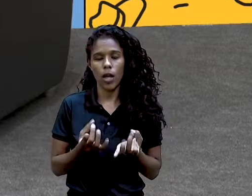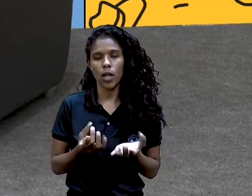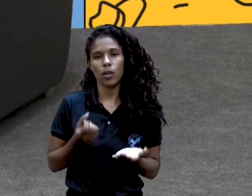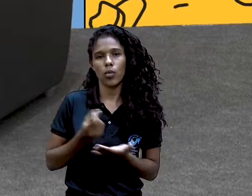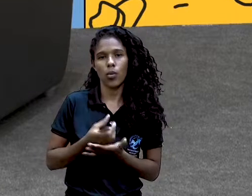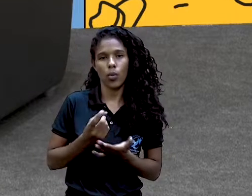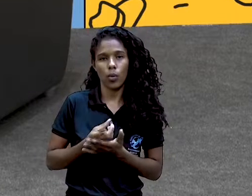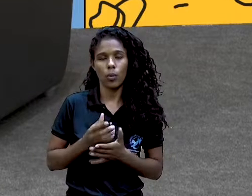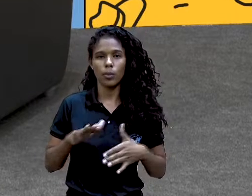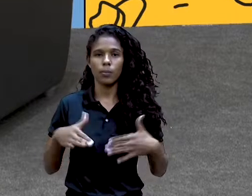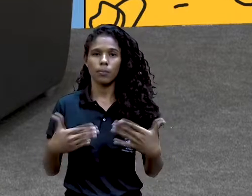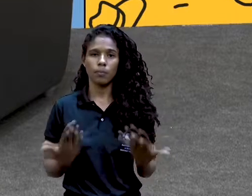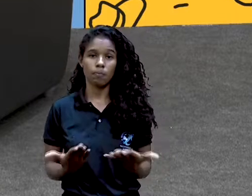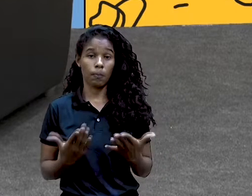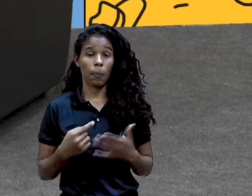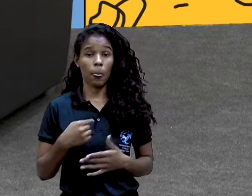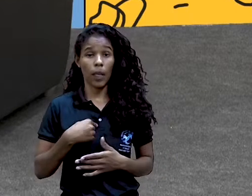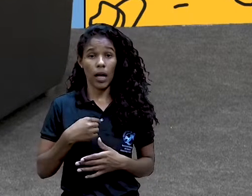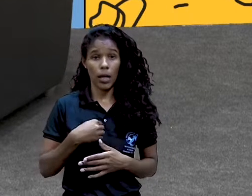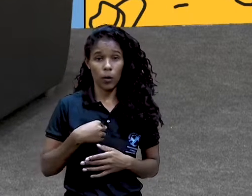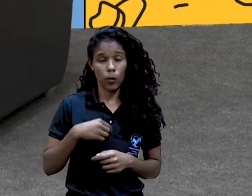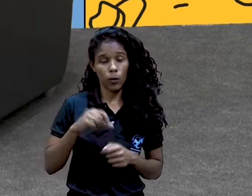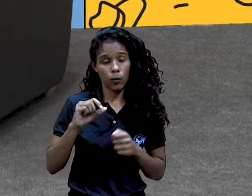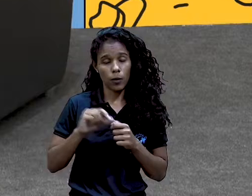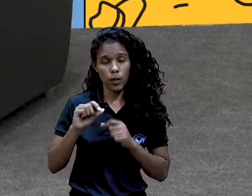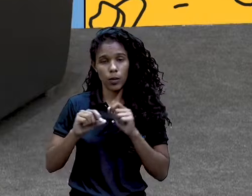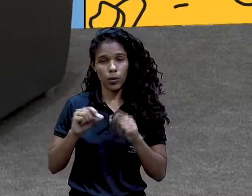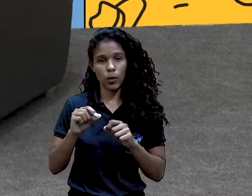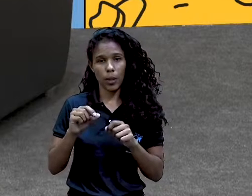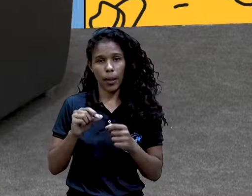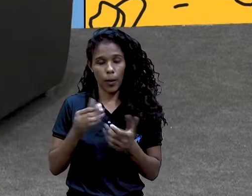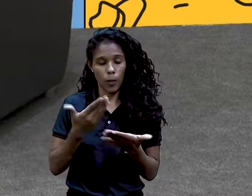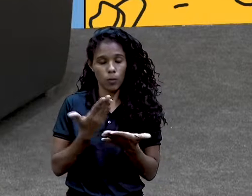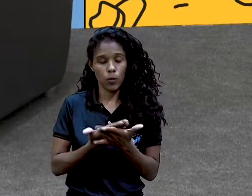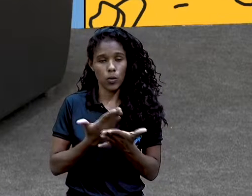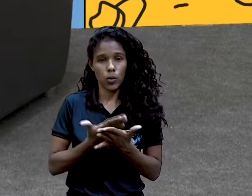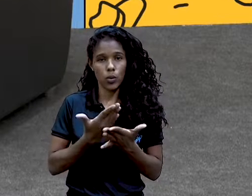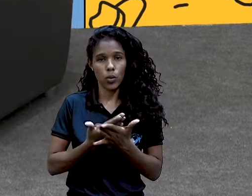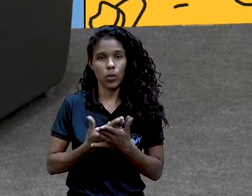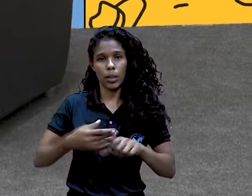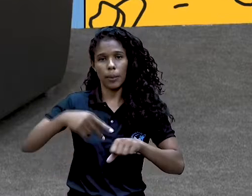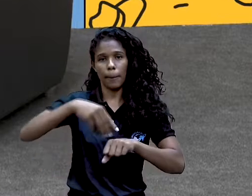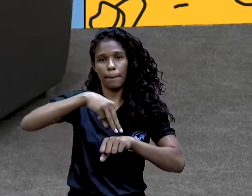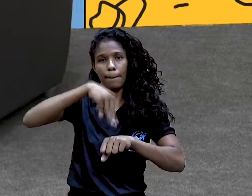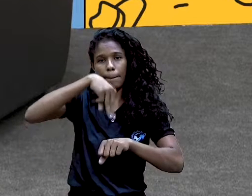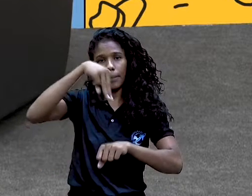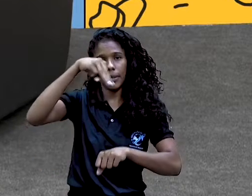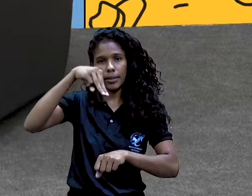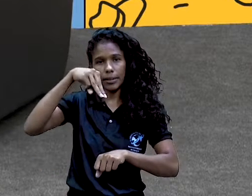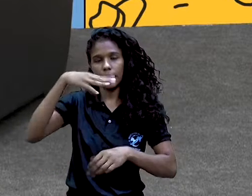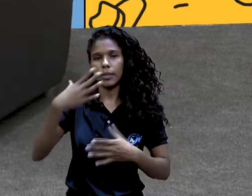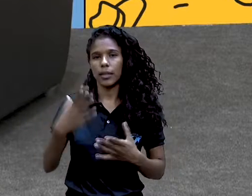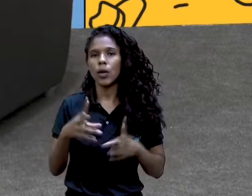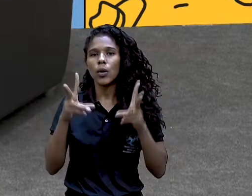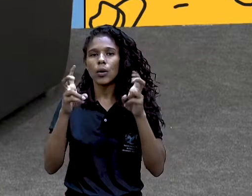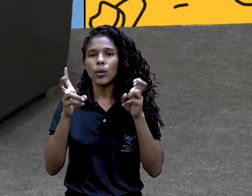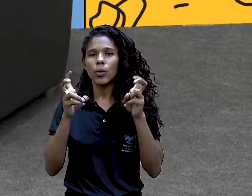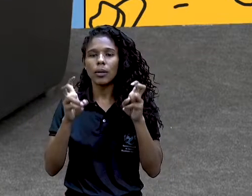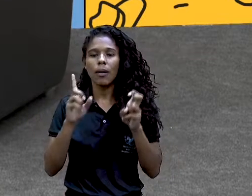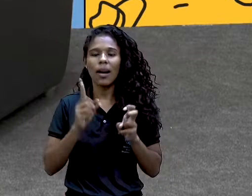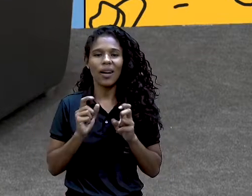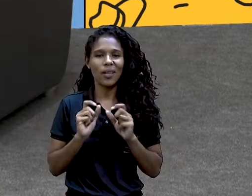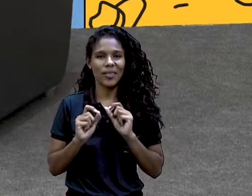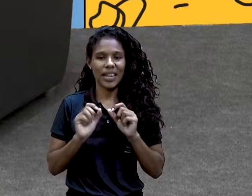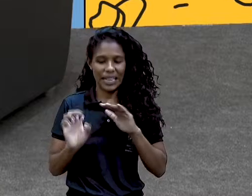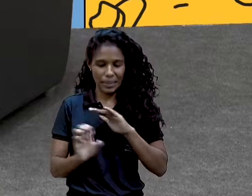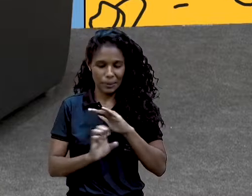em educação pela Universidade Federal do Vale do Jequitinhonha e Mucuri. E o meu tema de mestrado, você acredita que é sobre empreendedorismo na